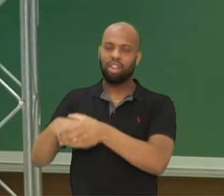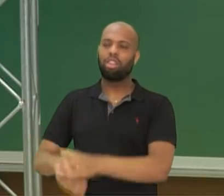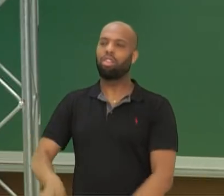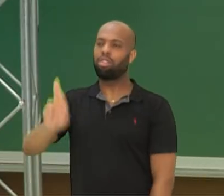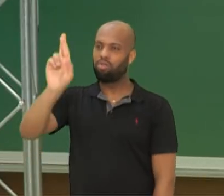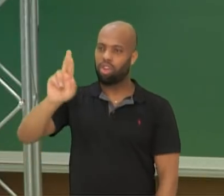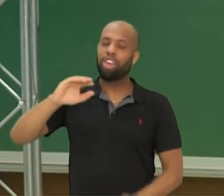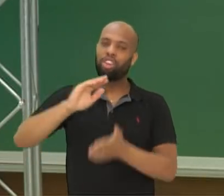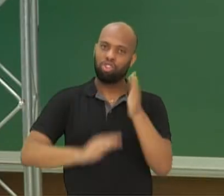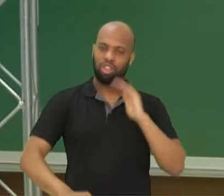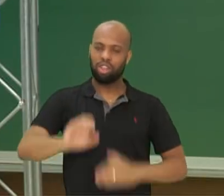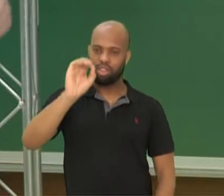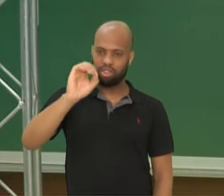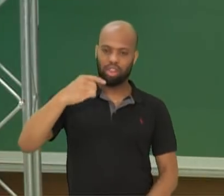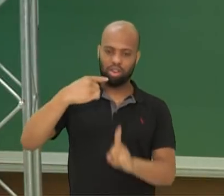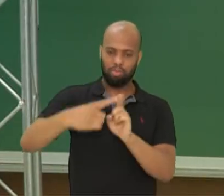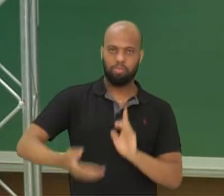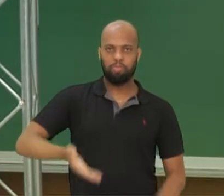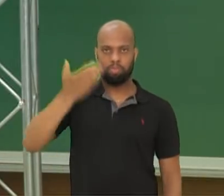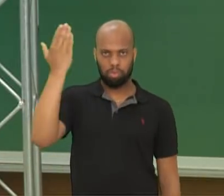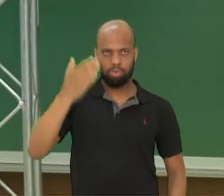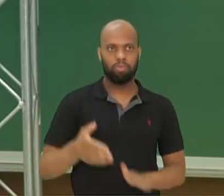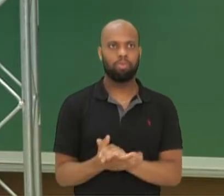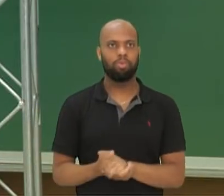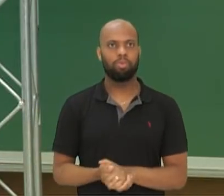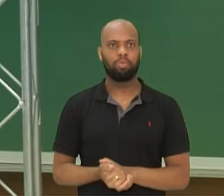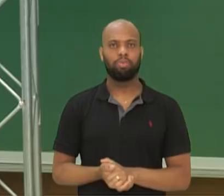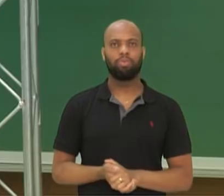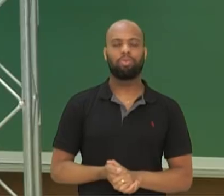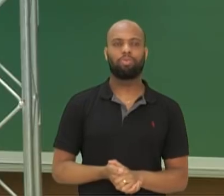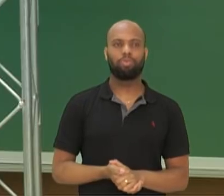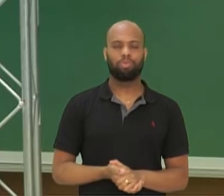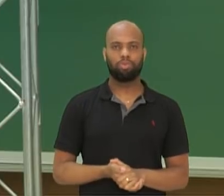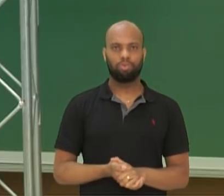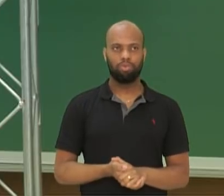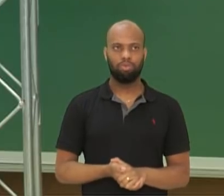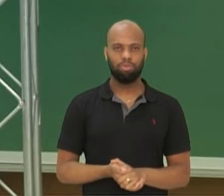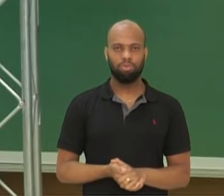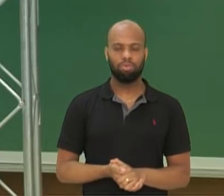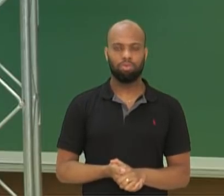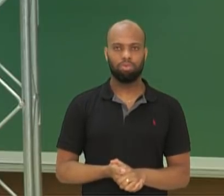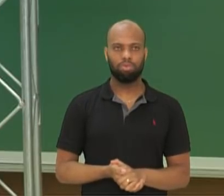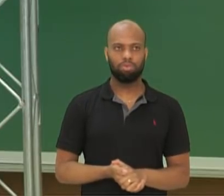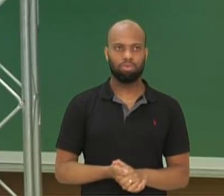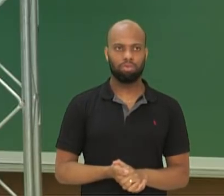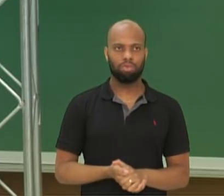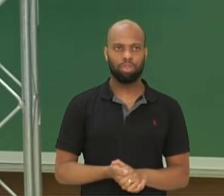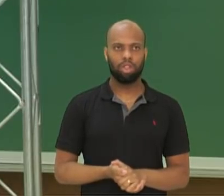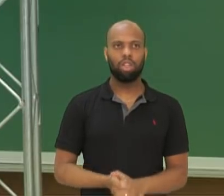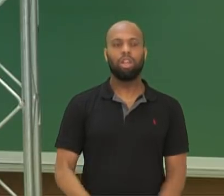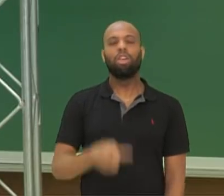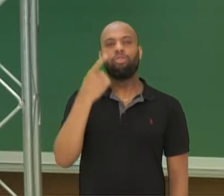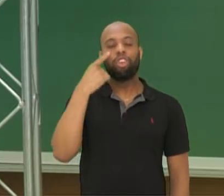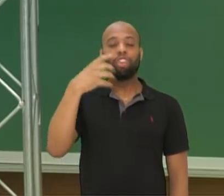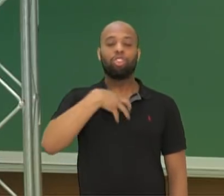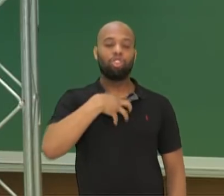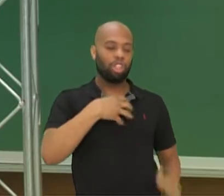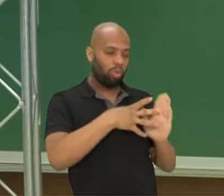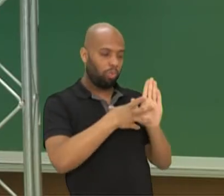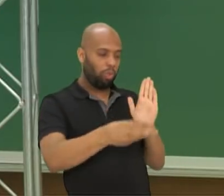reais maiores que zero. É o R asterisco com sinalzinho de mais. Né? E olha só o